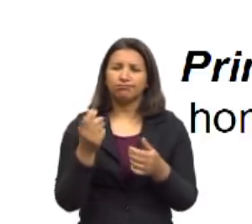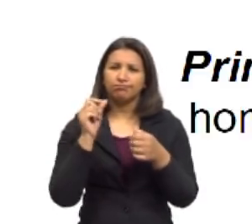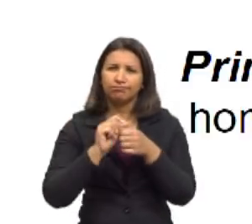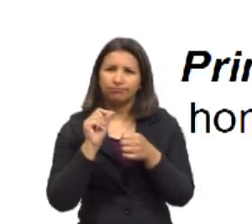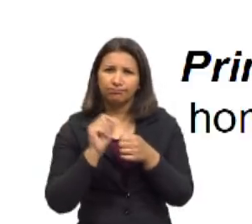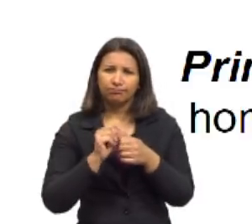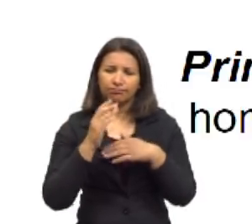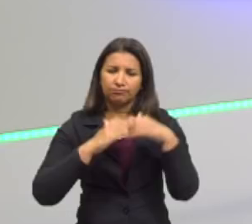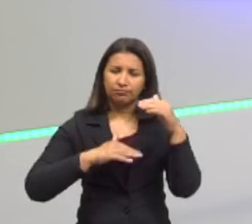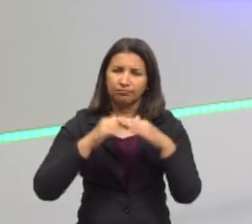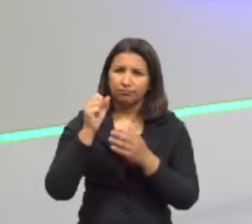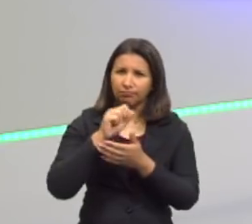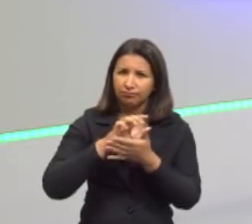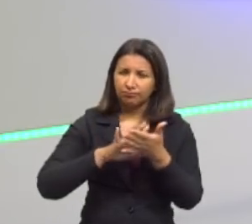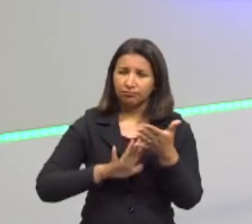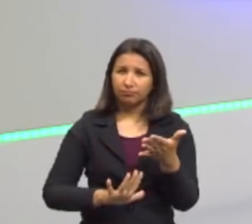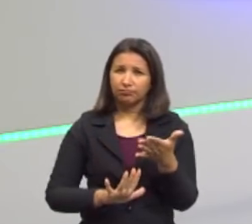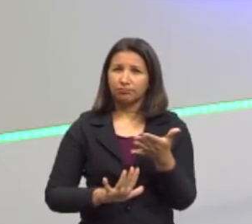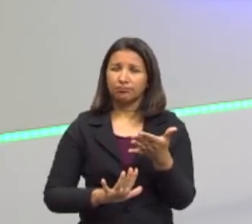exercício, né,